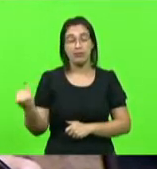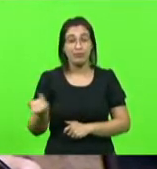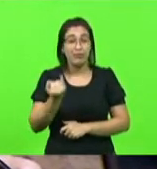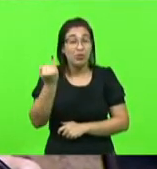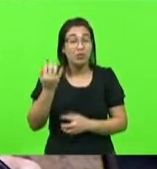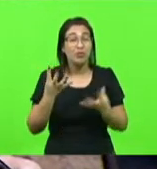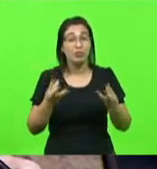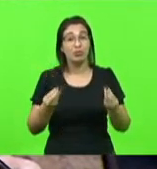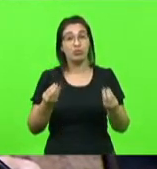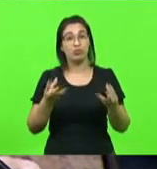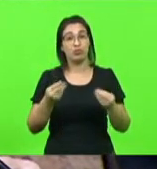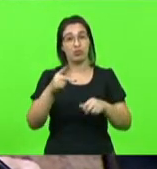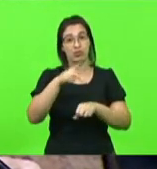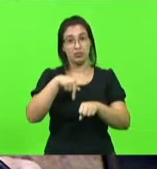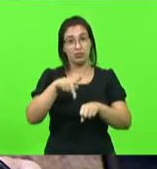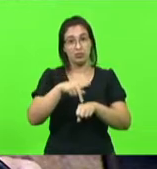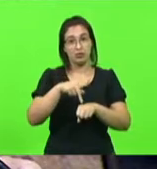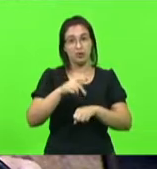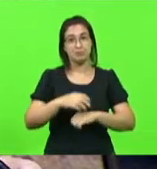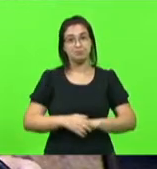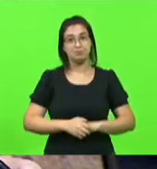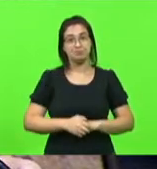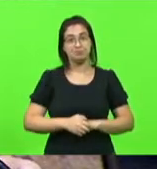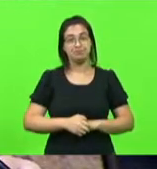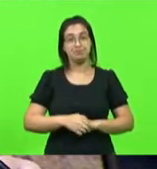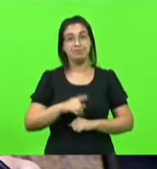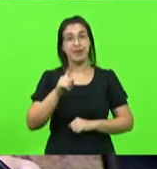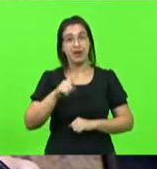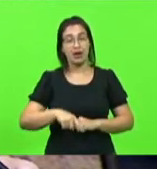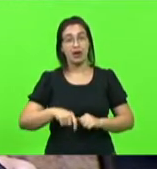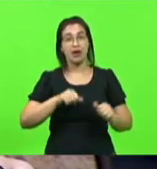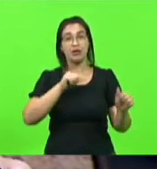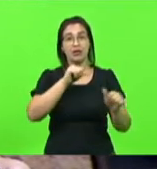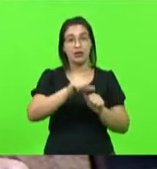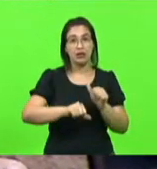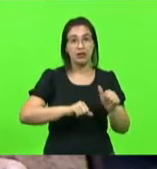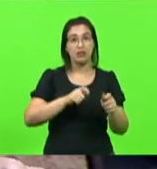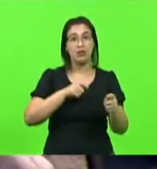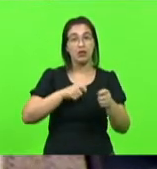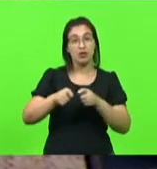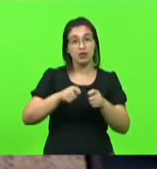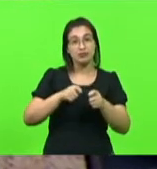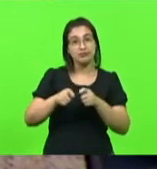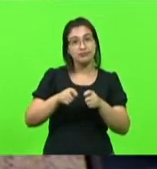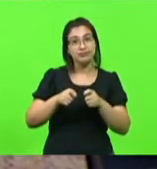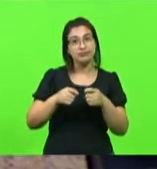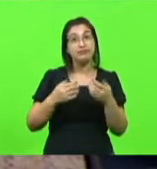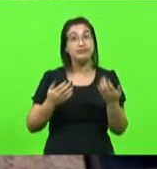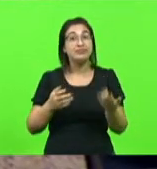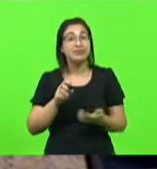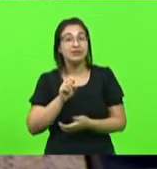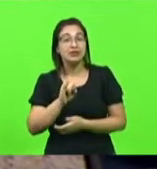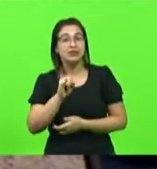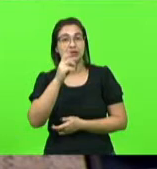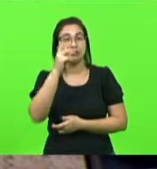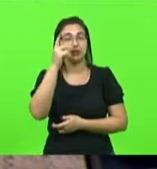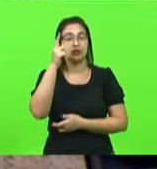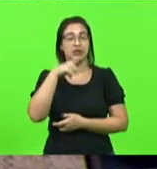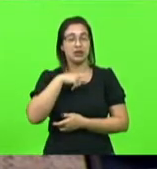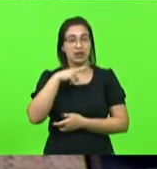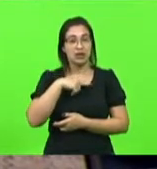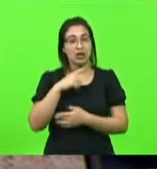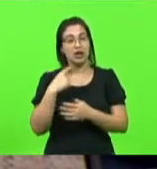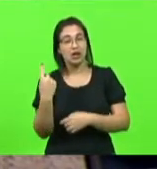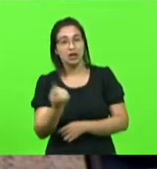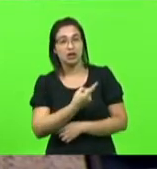o país. Essa emenda constitucional é a emenda da reforma administrativa. Senhores, se tem alguma coisa que nós